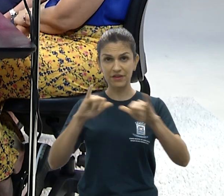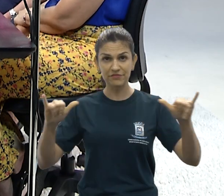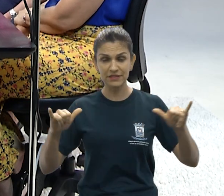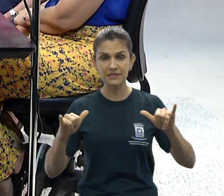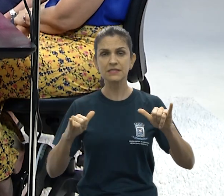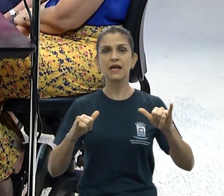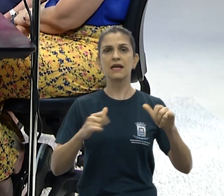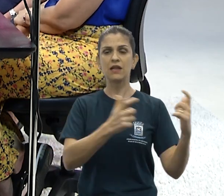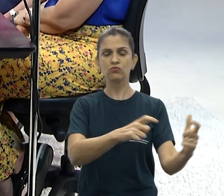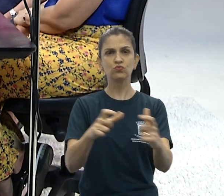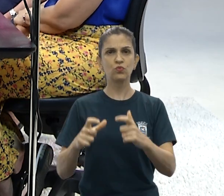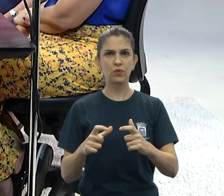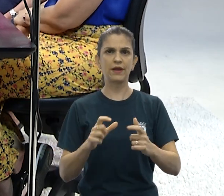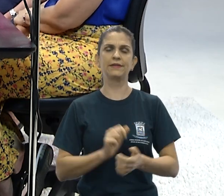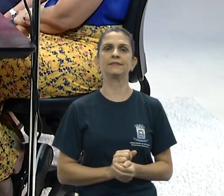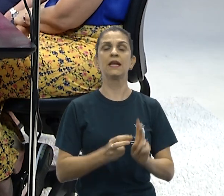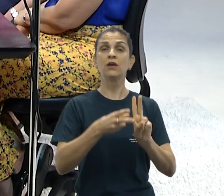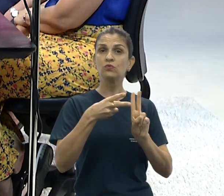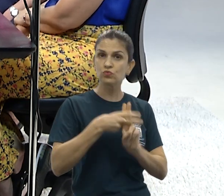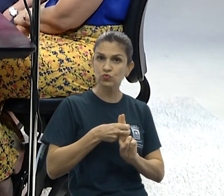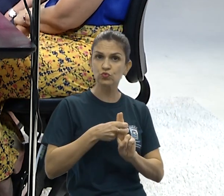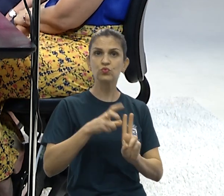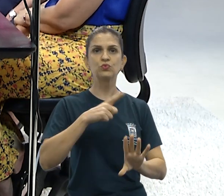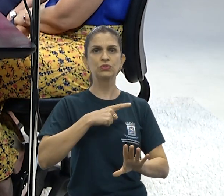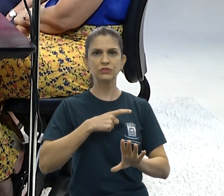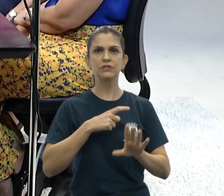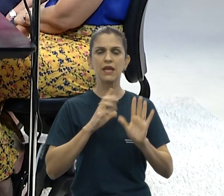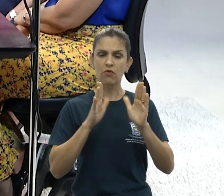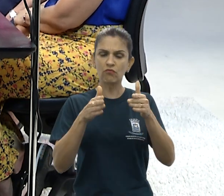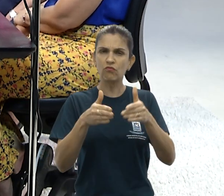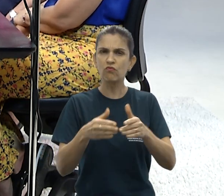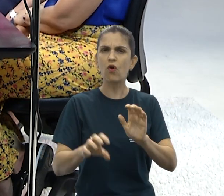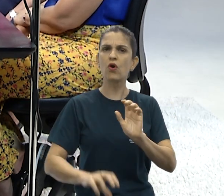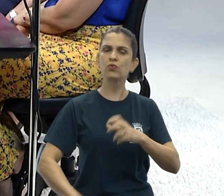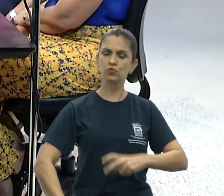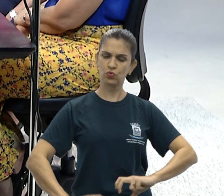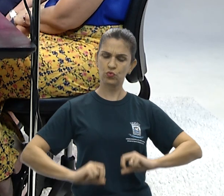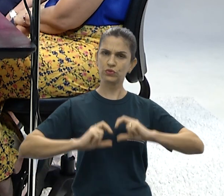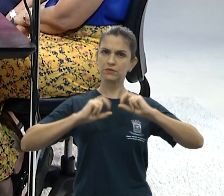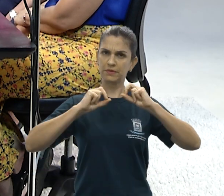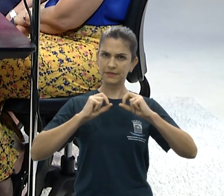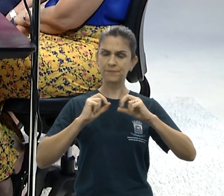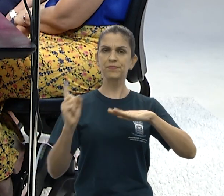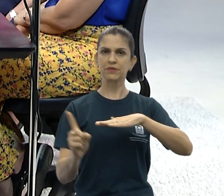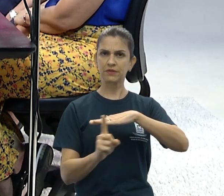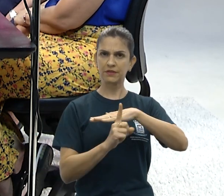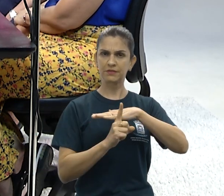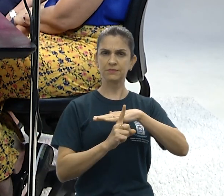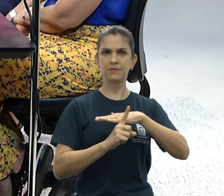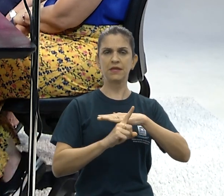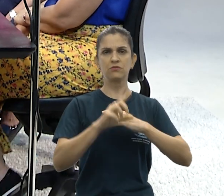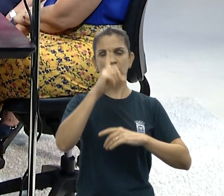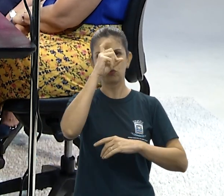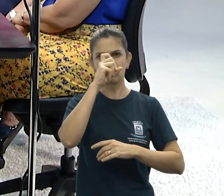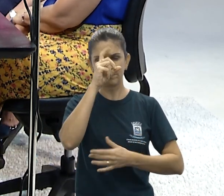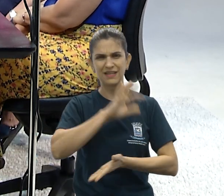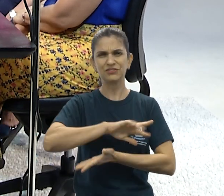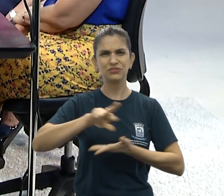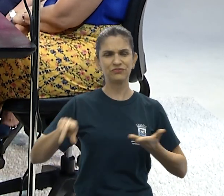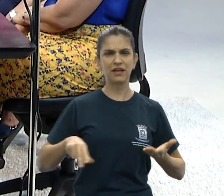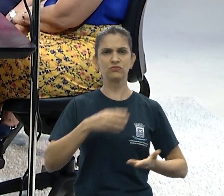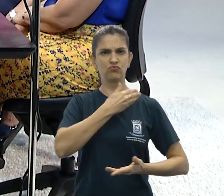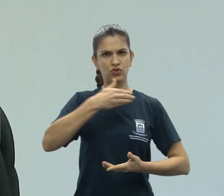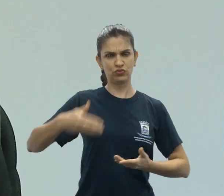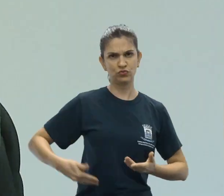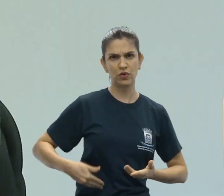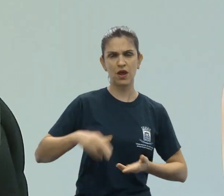SUS a gente tem uma rede de oncologia que está estruturada, né, que tem atendimento no Hospital Regional, no Hospital Universitário,